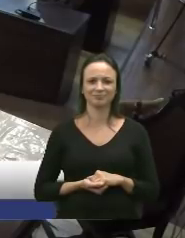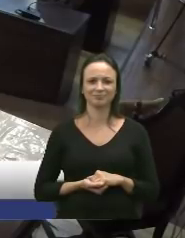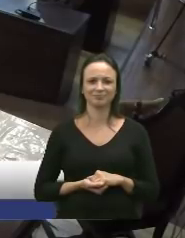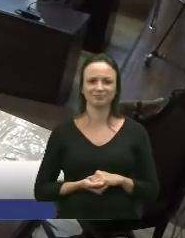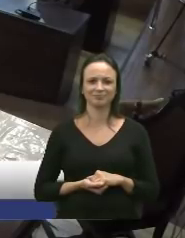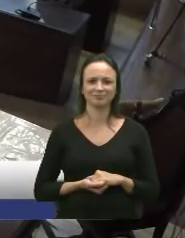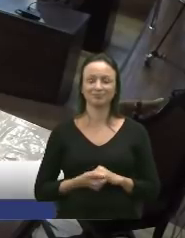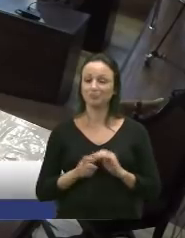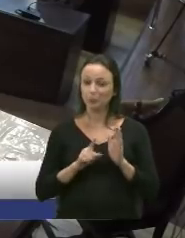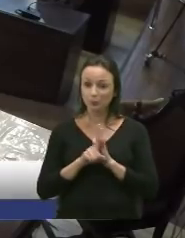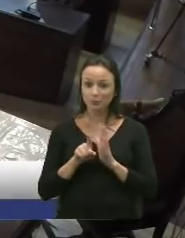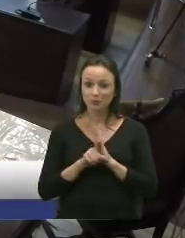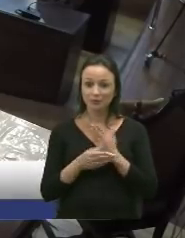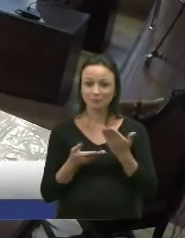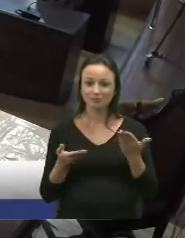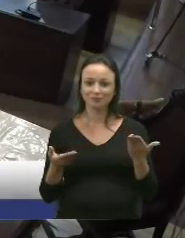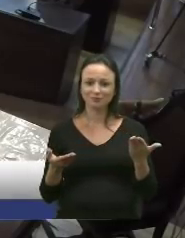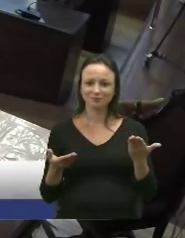Mais perguntas?